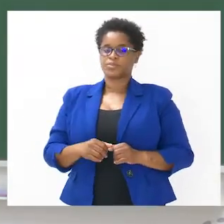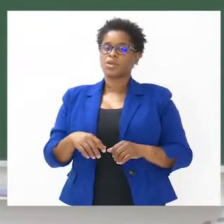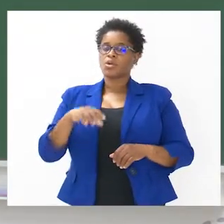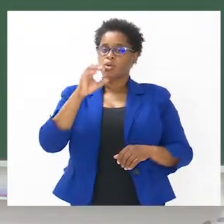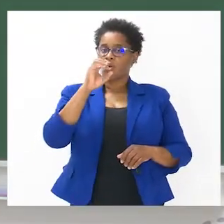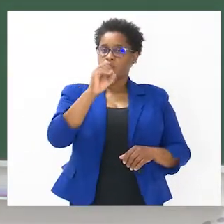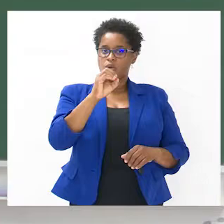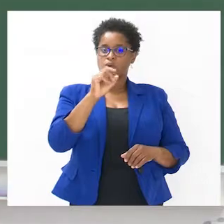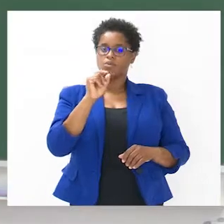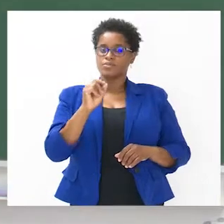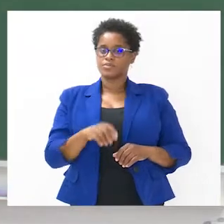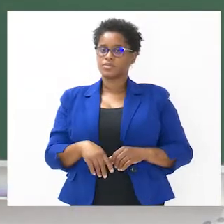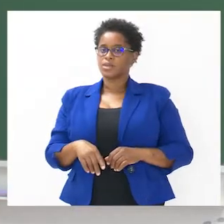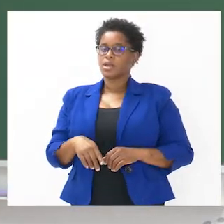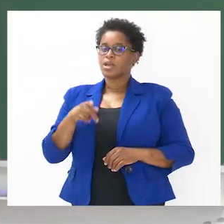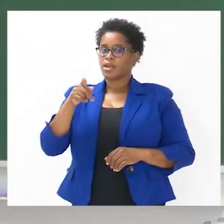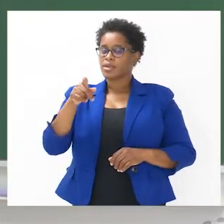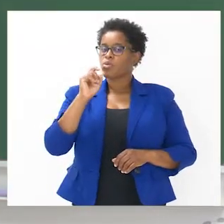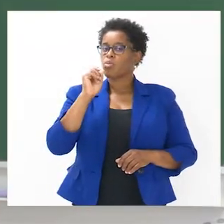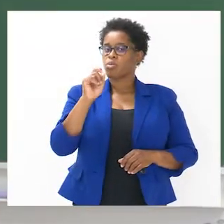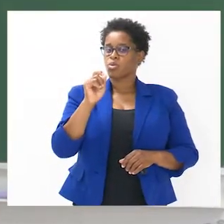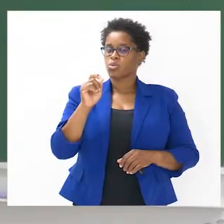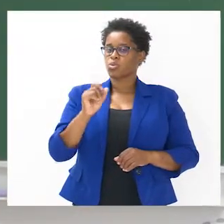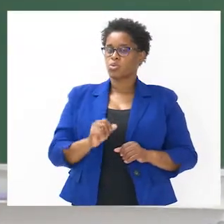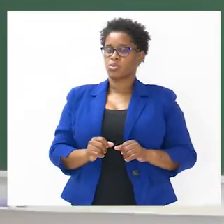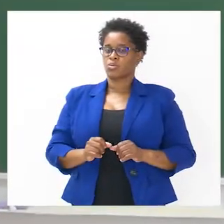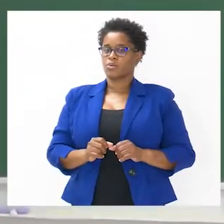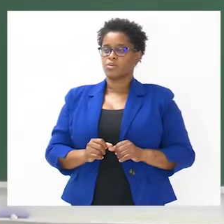O, e também aqui o ponto